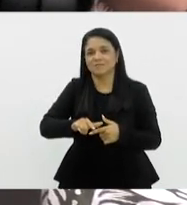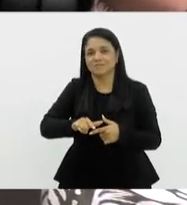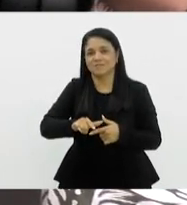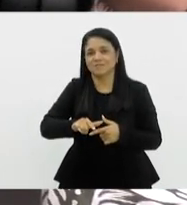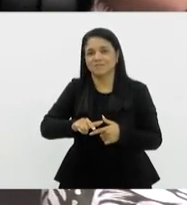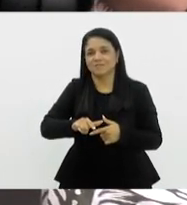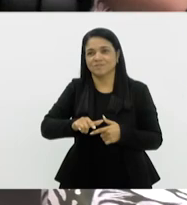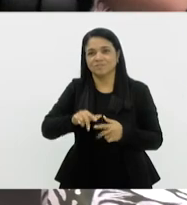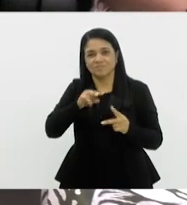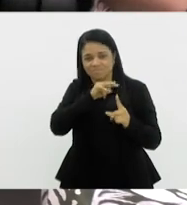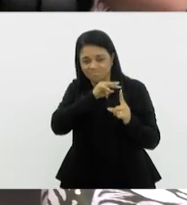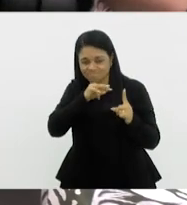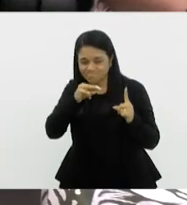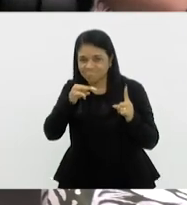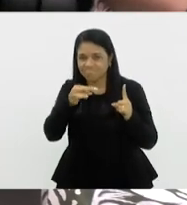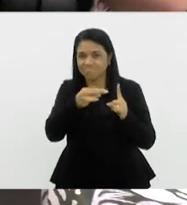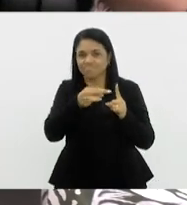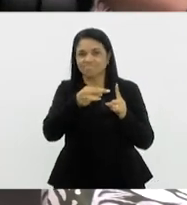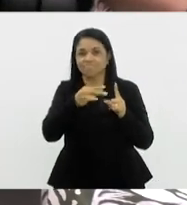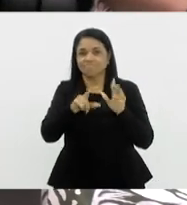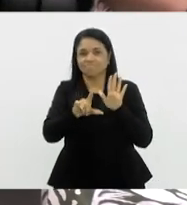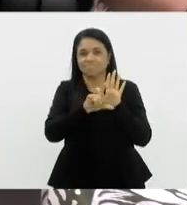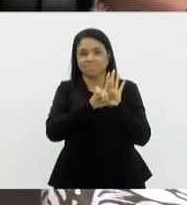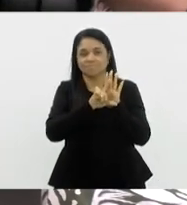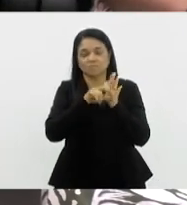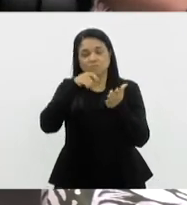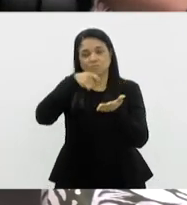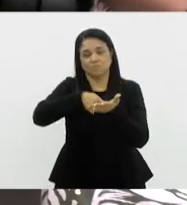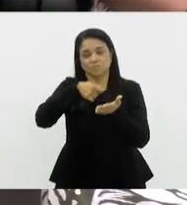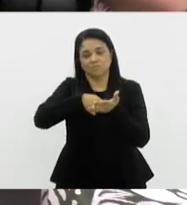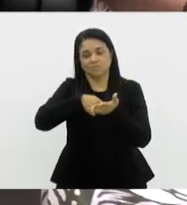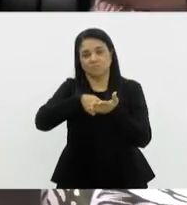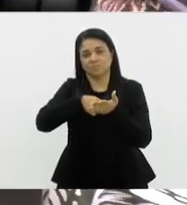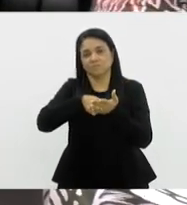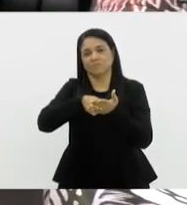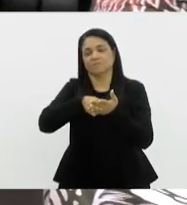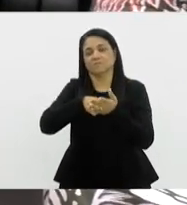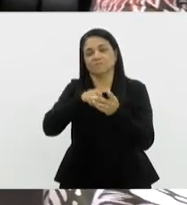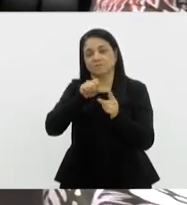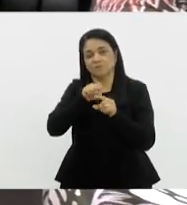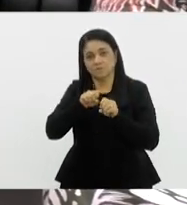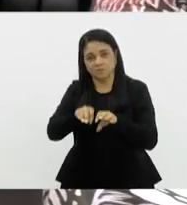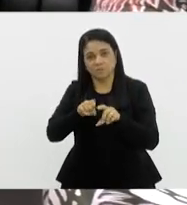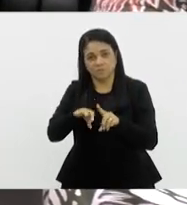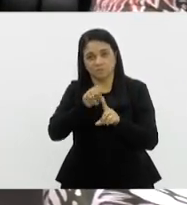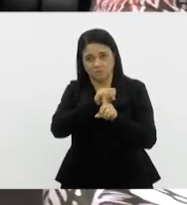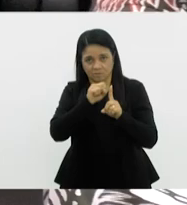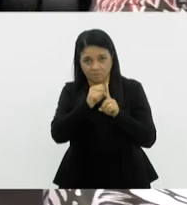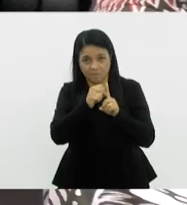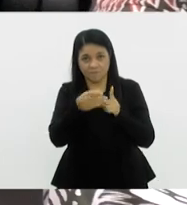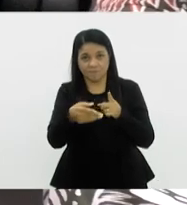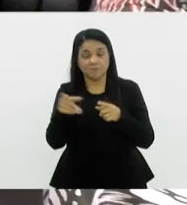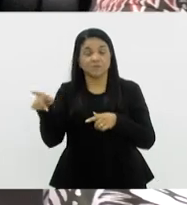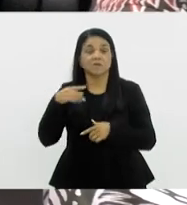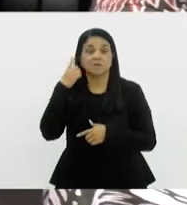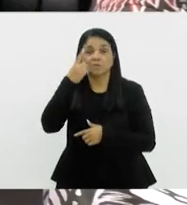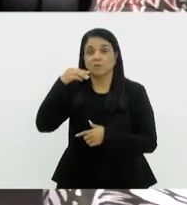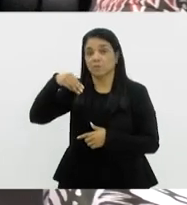vista legal do que seria o cumprimento das medidas socioeducativas, né? O deputado Carlos Mink traz uma